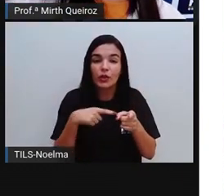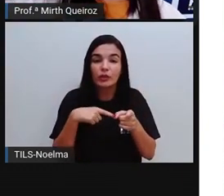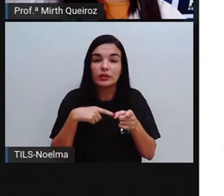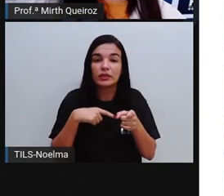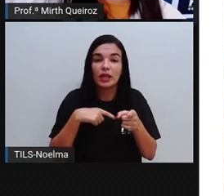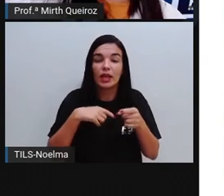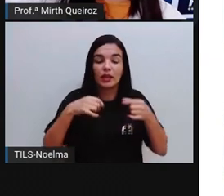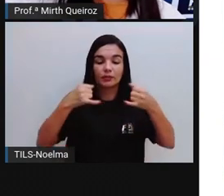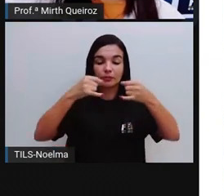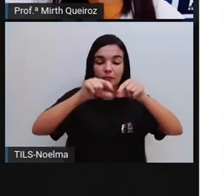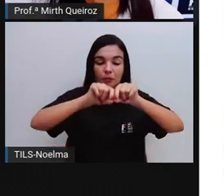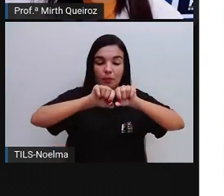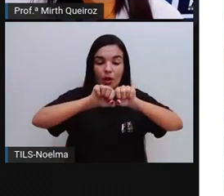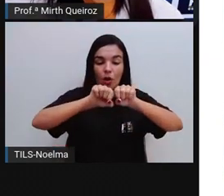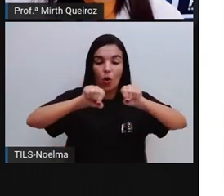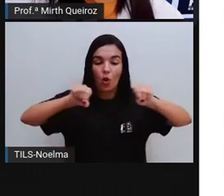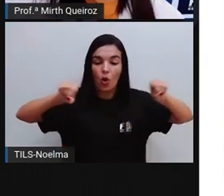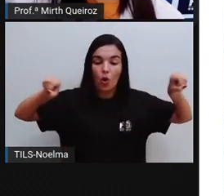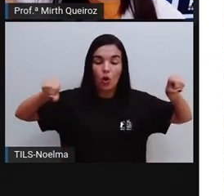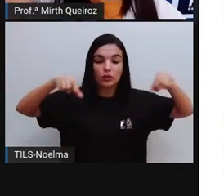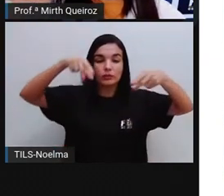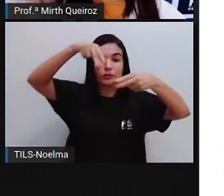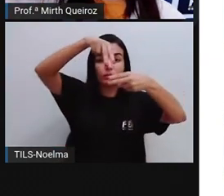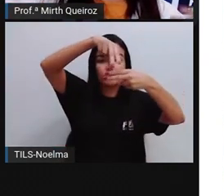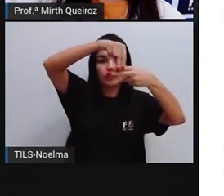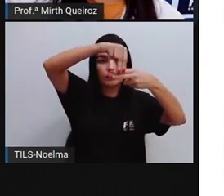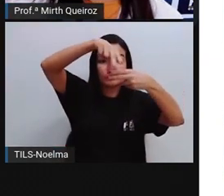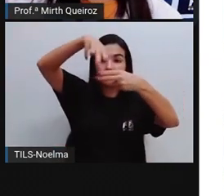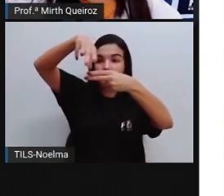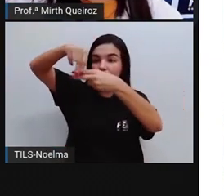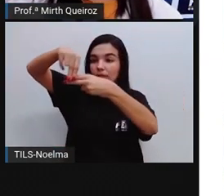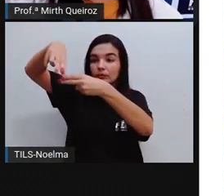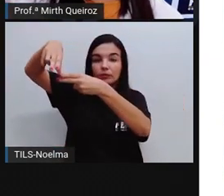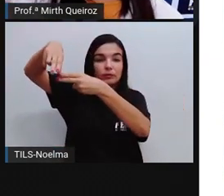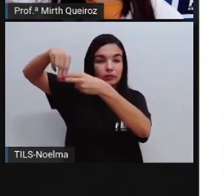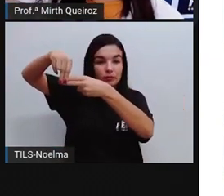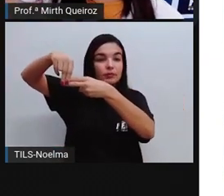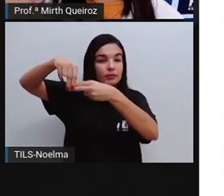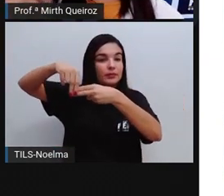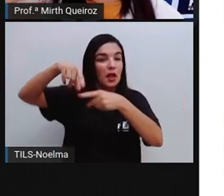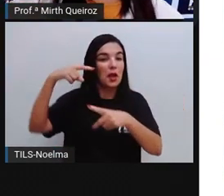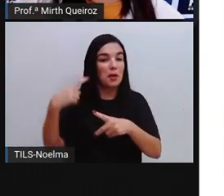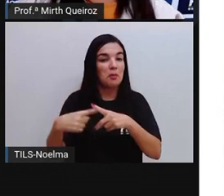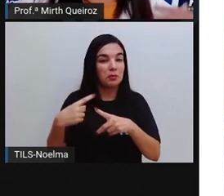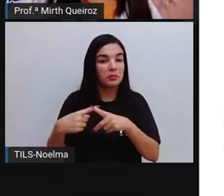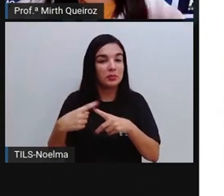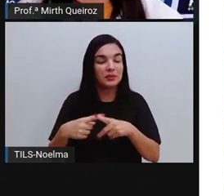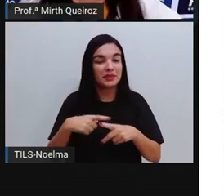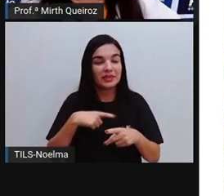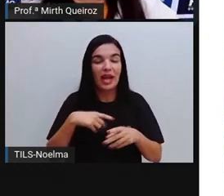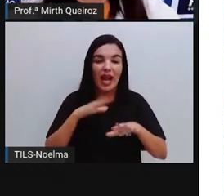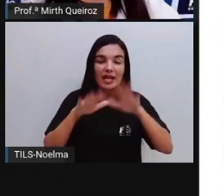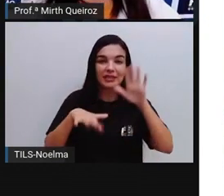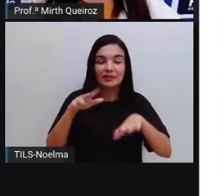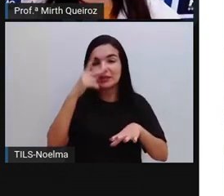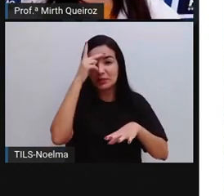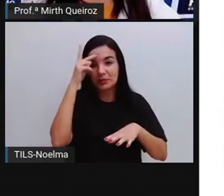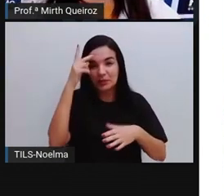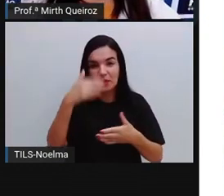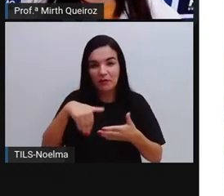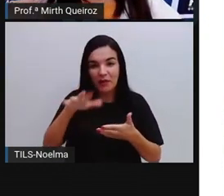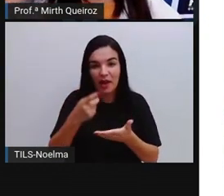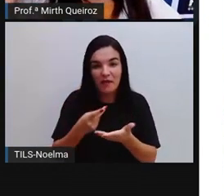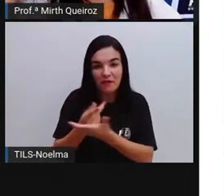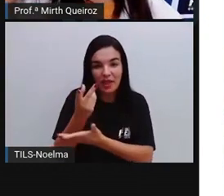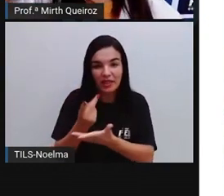né? Com grampos ali, e assim são divulgados. Geralmente, quando as pessoas iam vender e vão vender esse